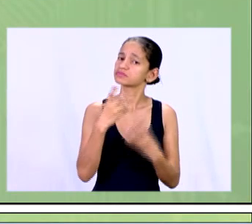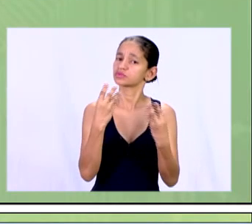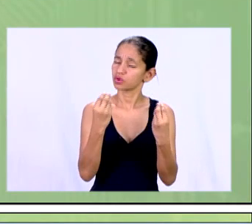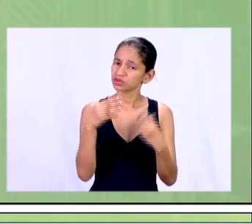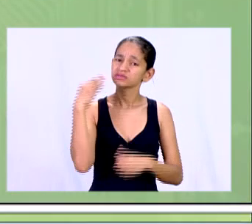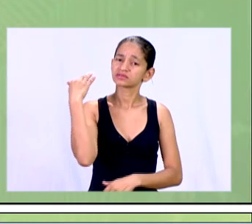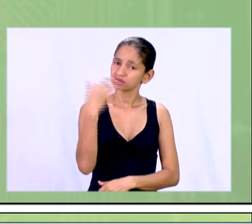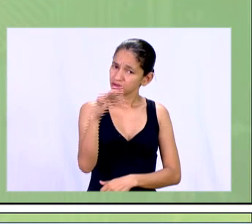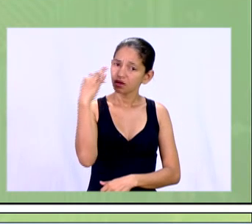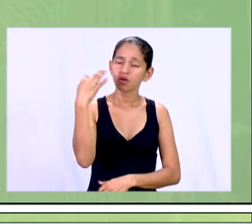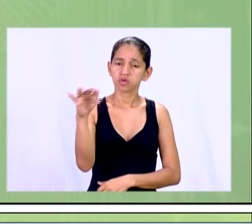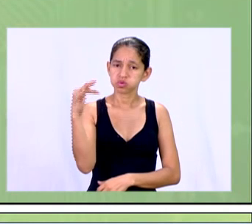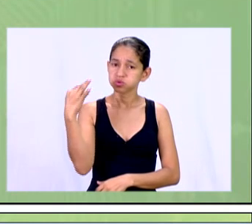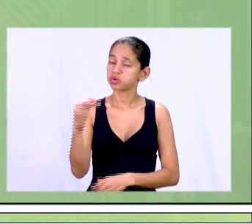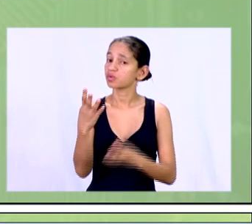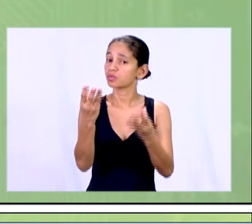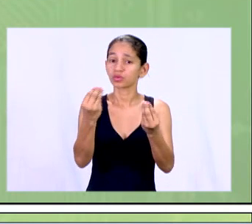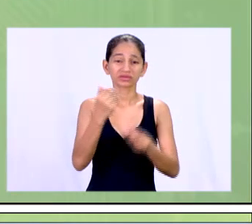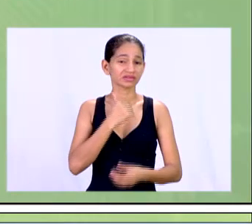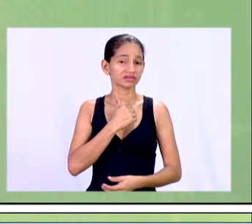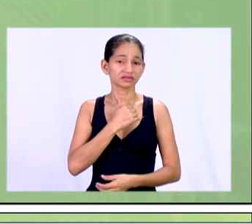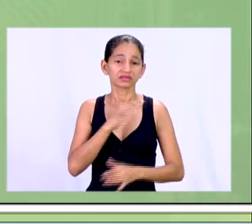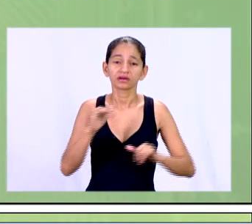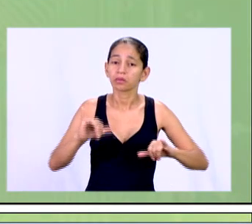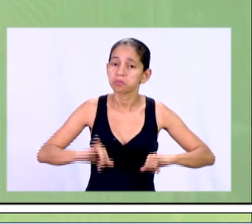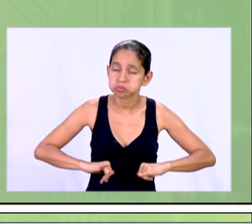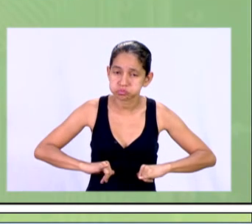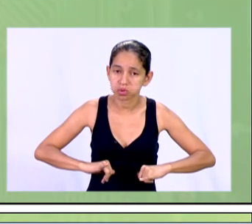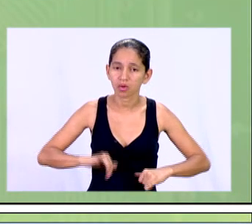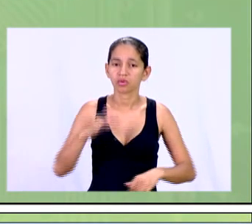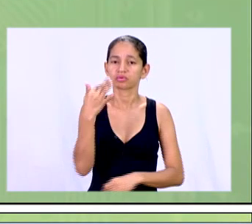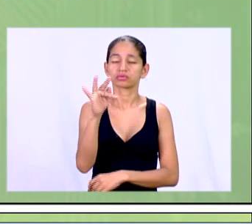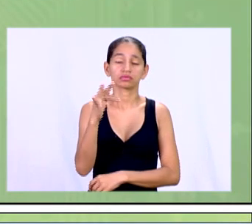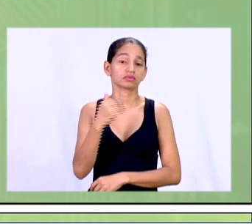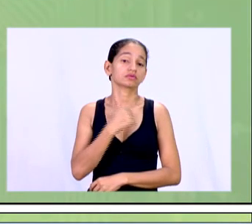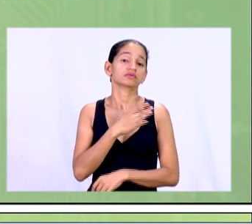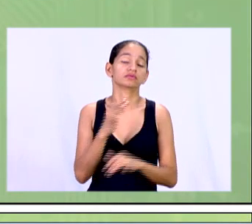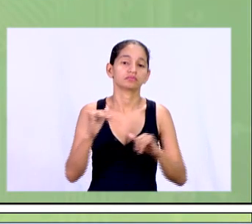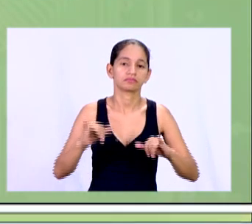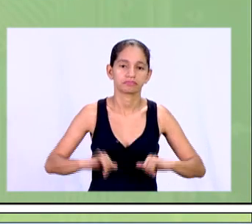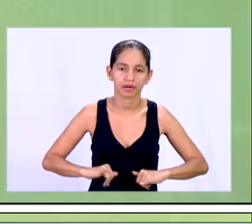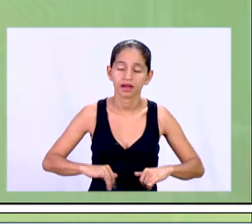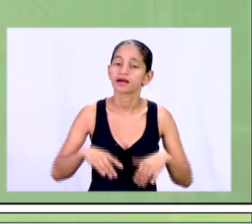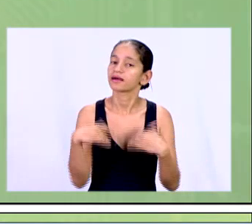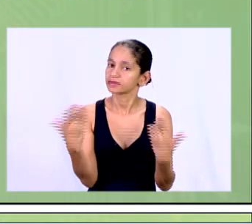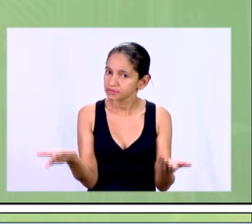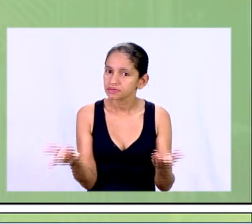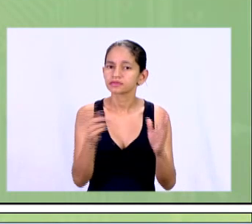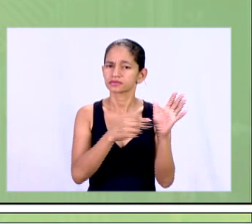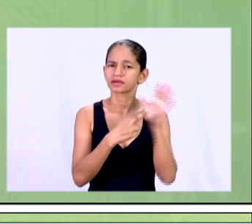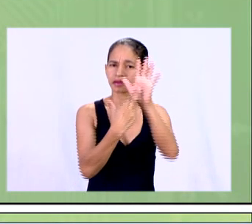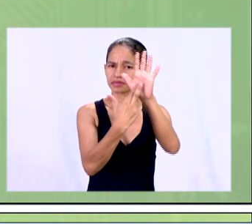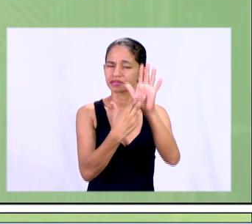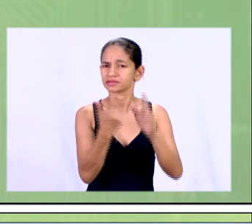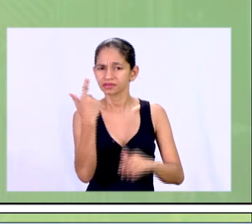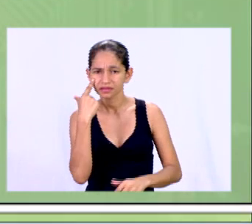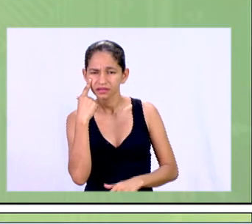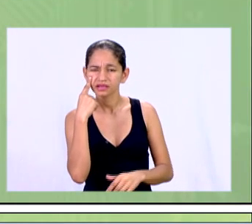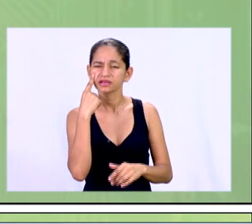nós temos muita exclusão, nós temos muitas necessidades. Mas será que os nossos representantes,